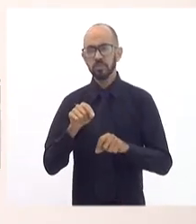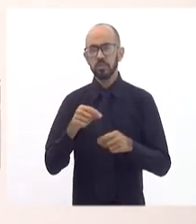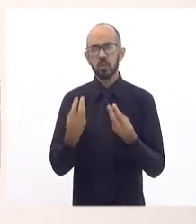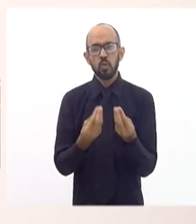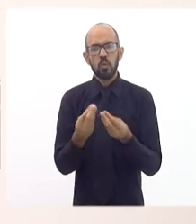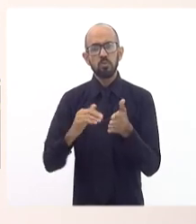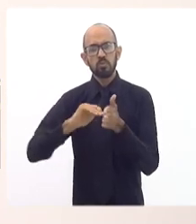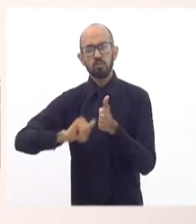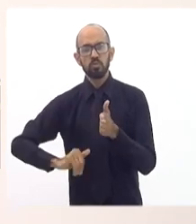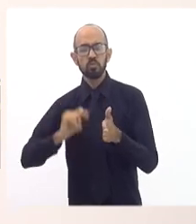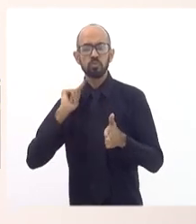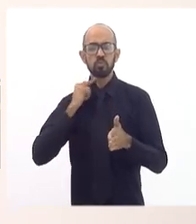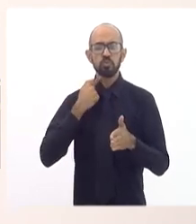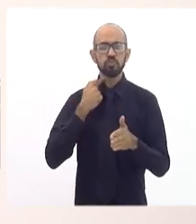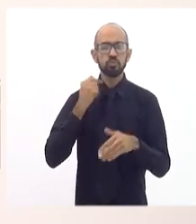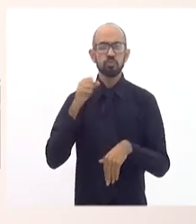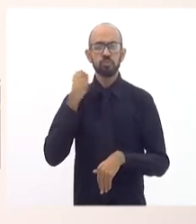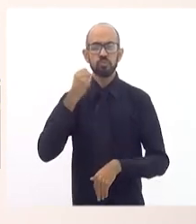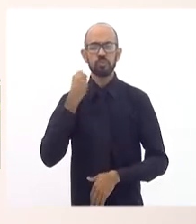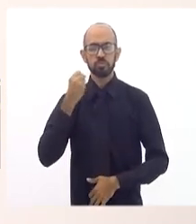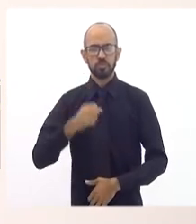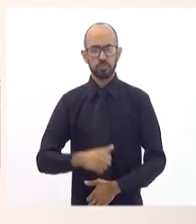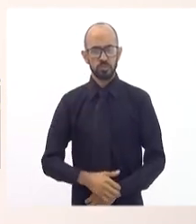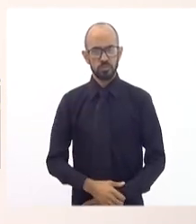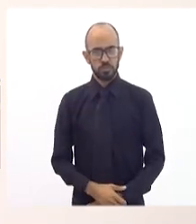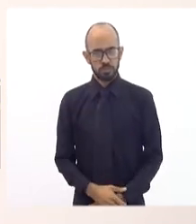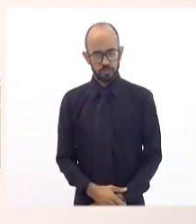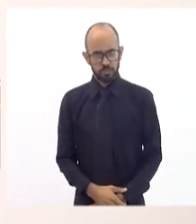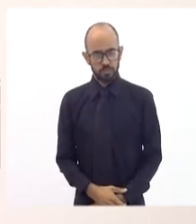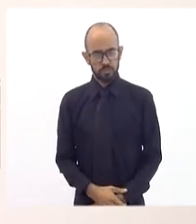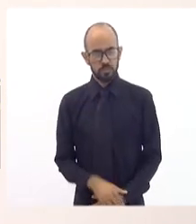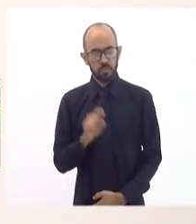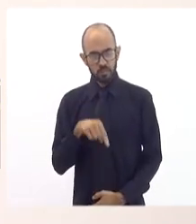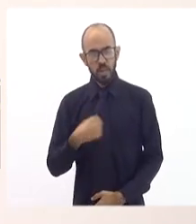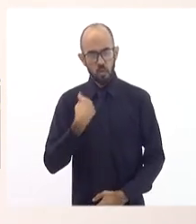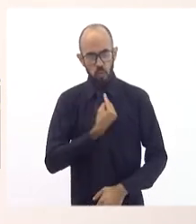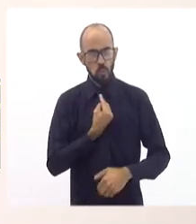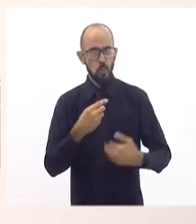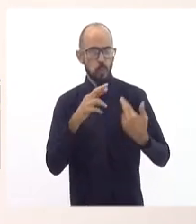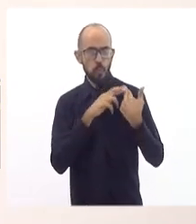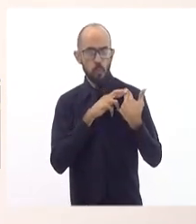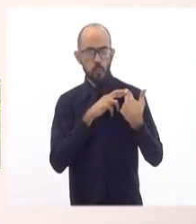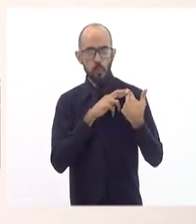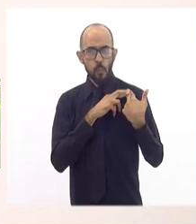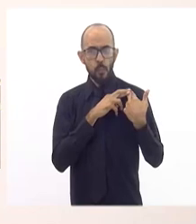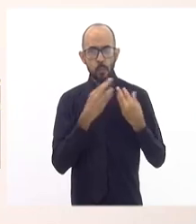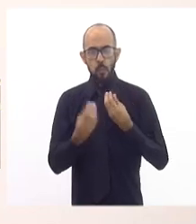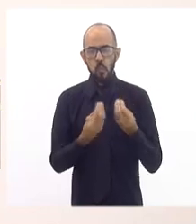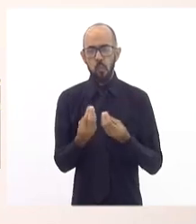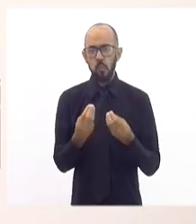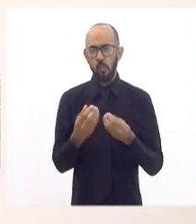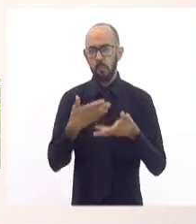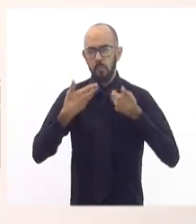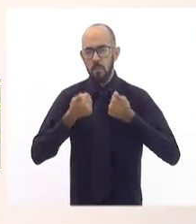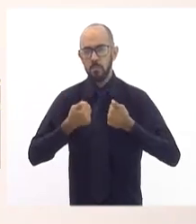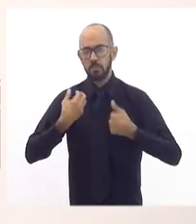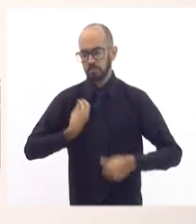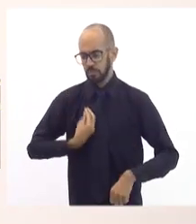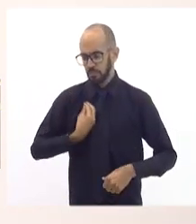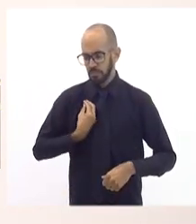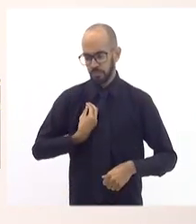despoluir a Baía de Sepetiba é isso que nós deveríamos estar discutindo Como melhorar a vida do pescador